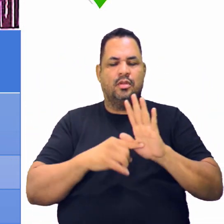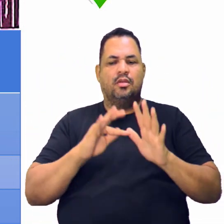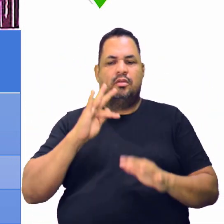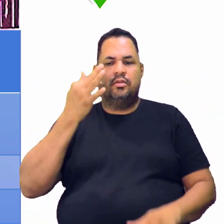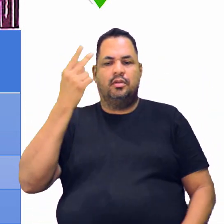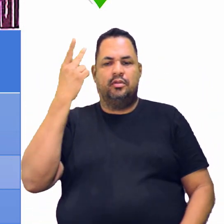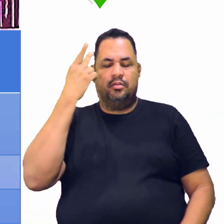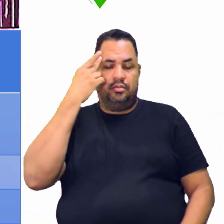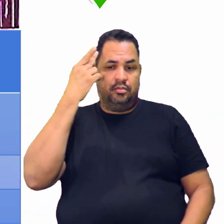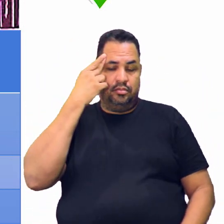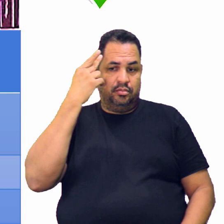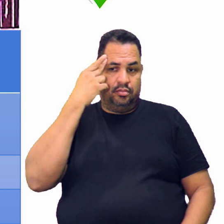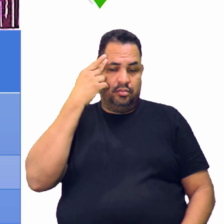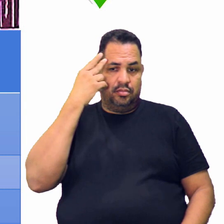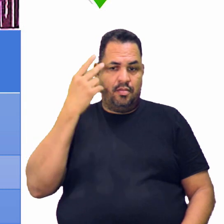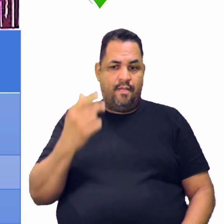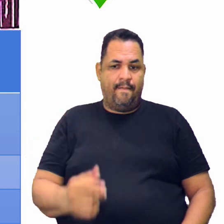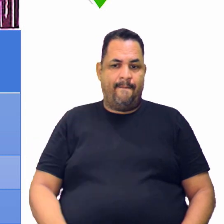fenômeno natural?